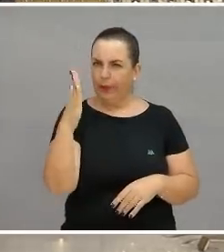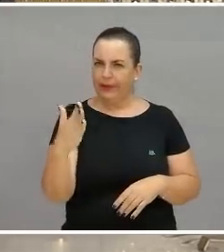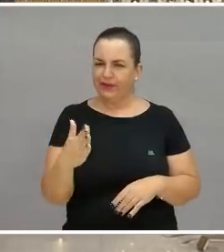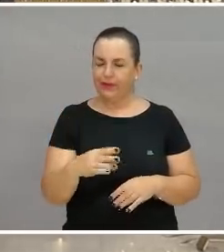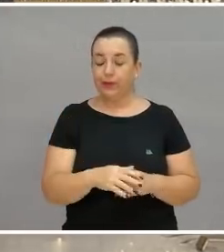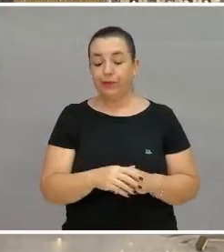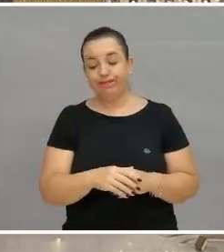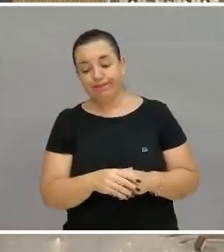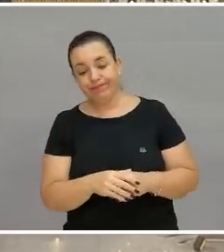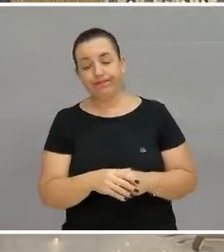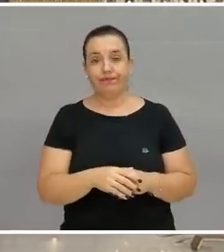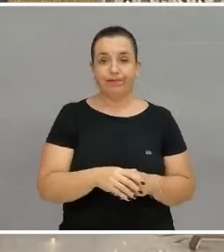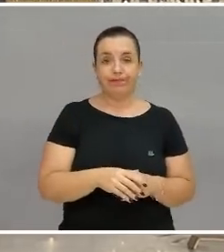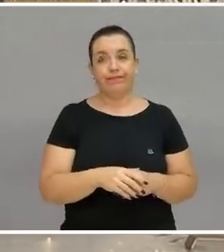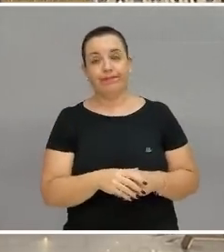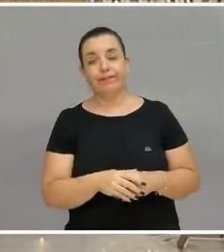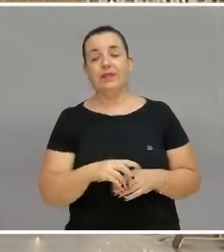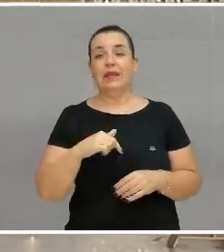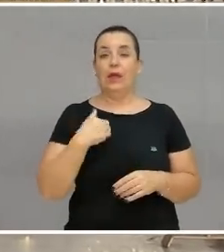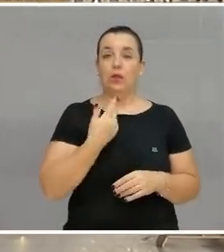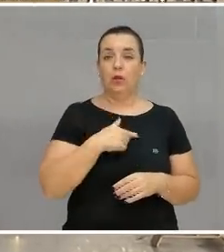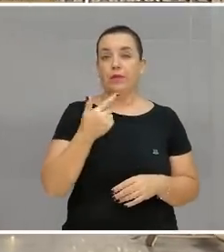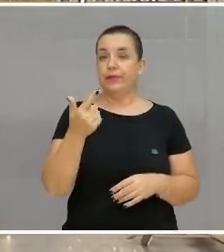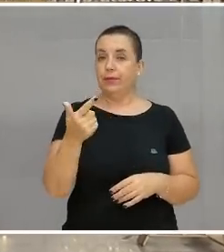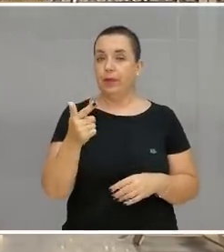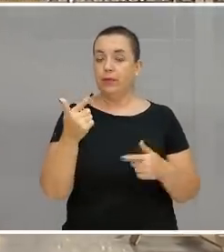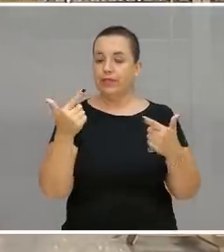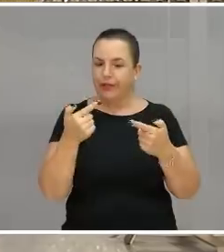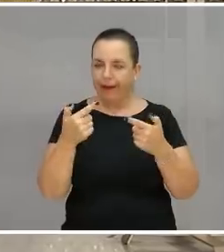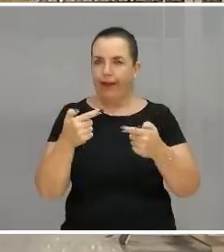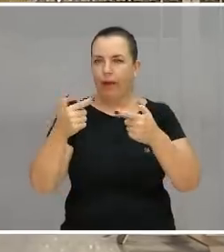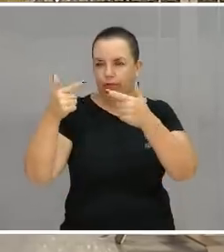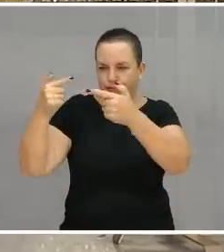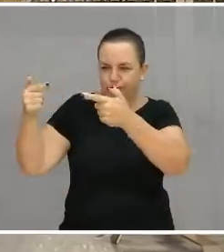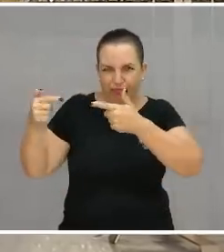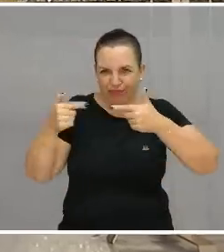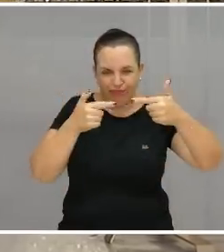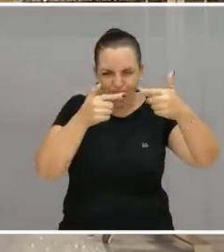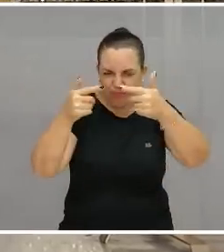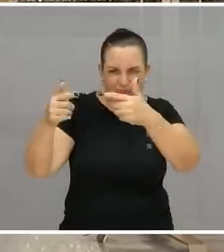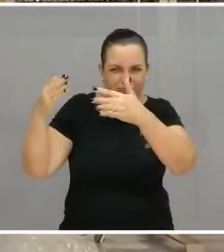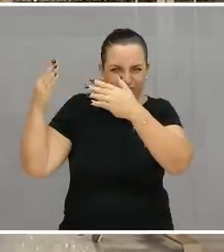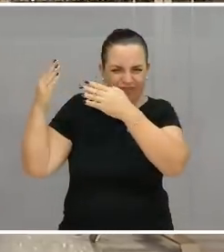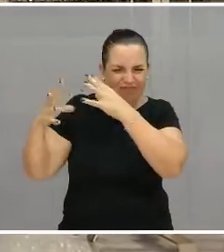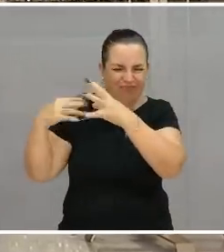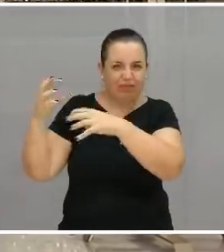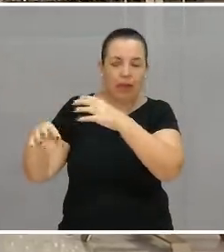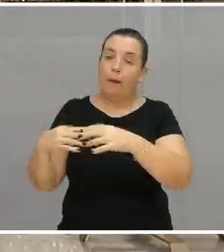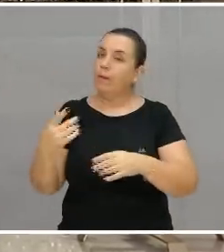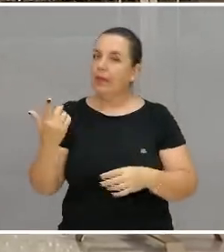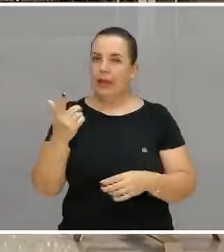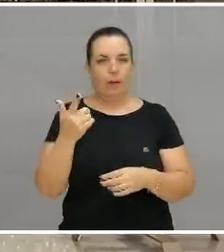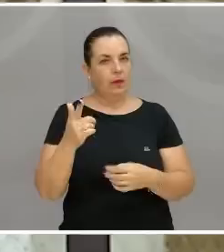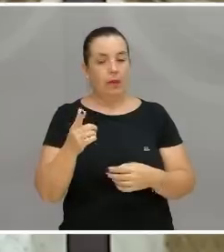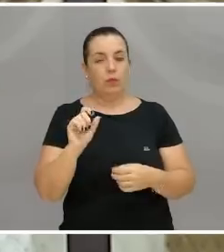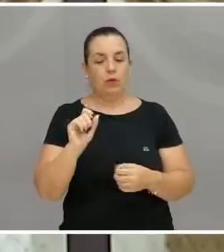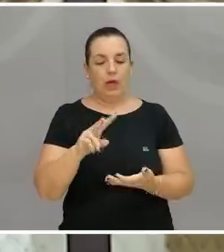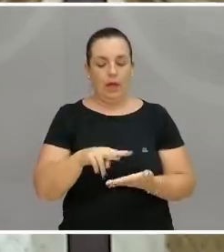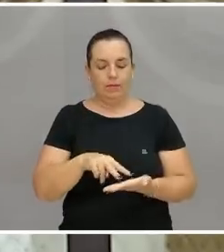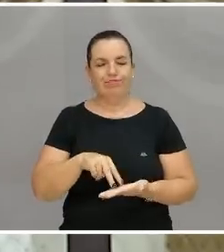digo felizmente, nós não tivemos uma guerra, felizmente. Então, não sabemos o que é se